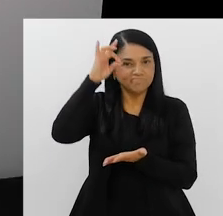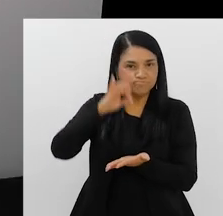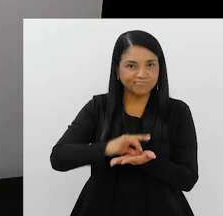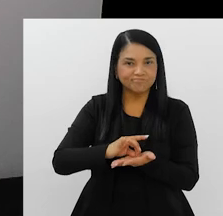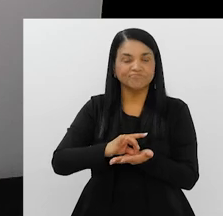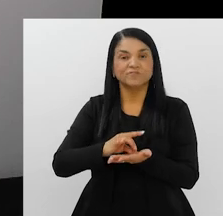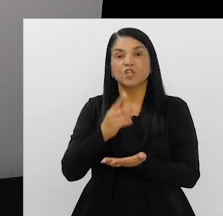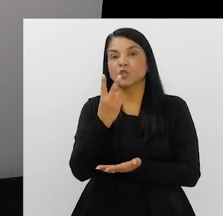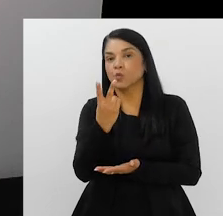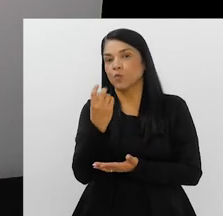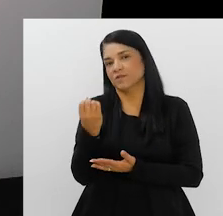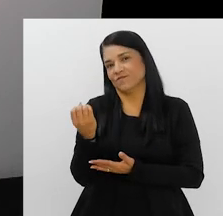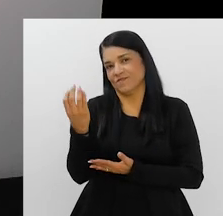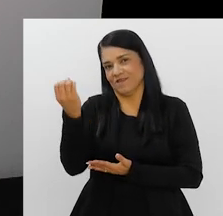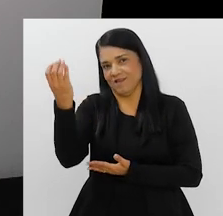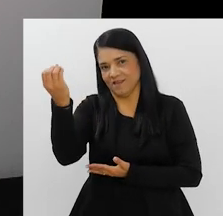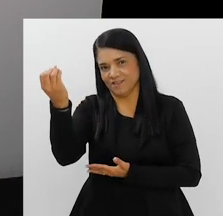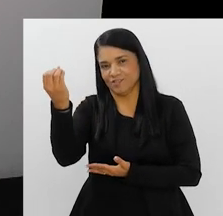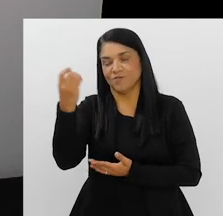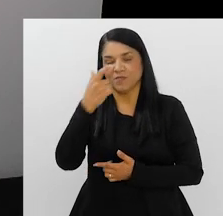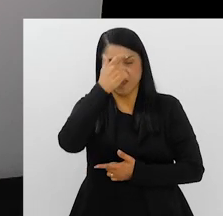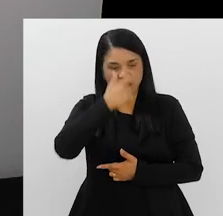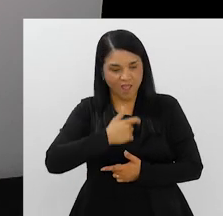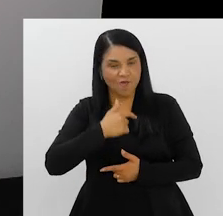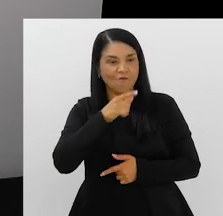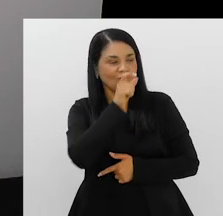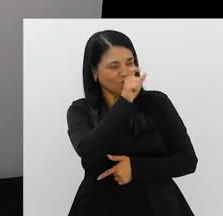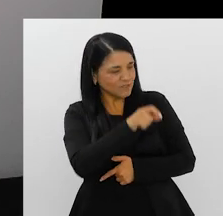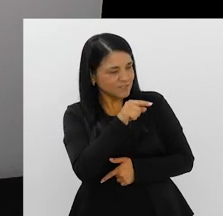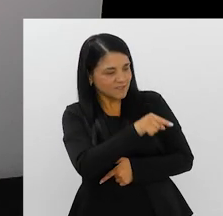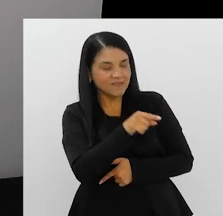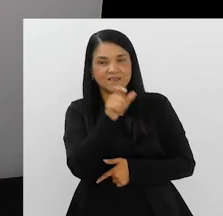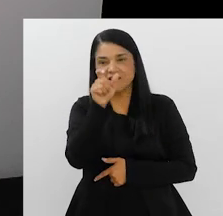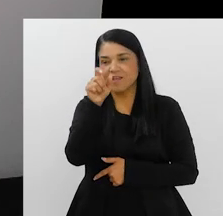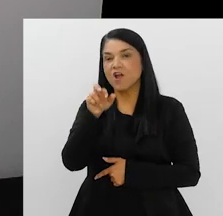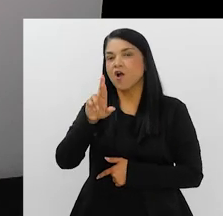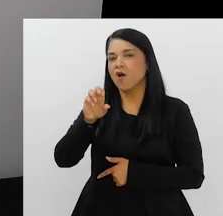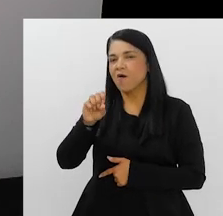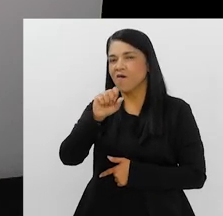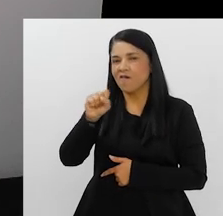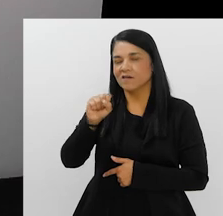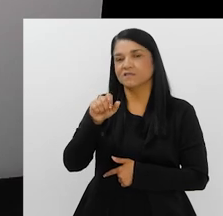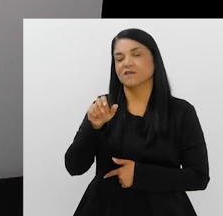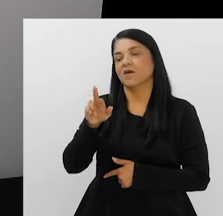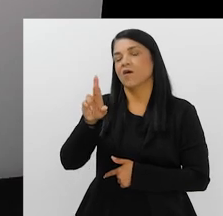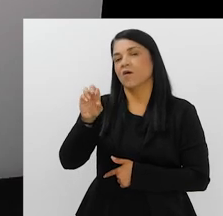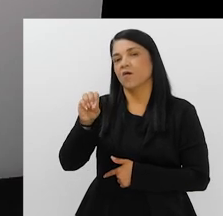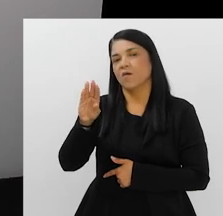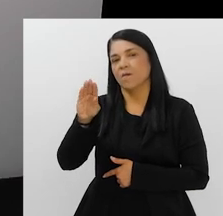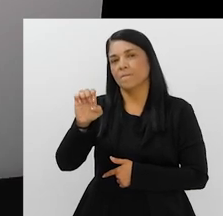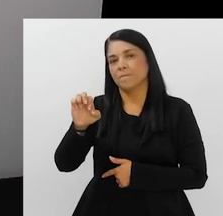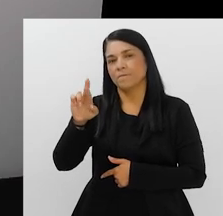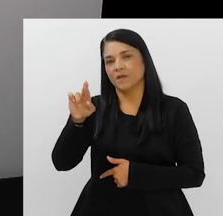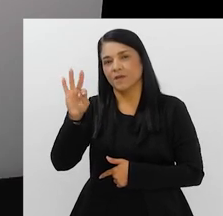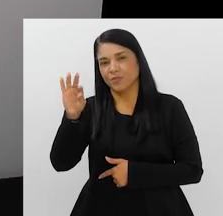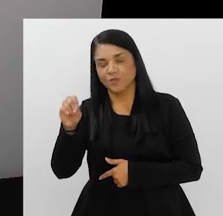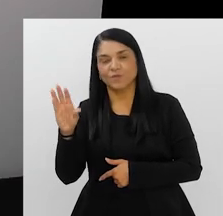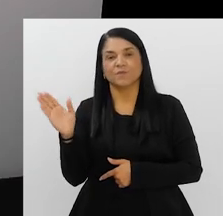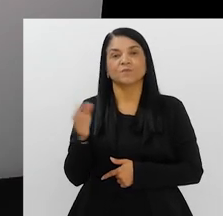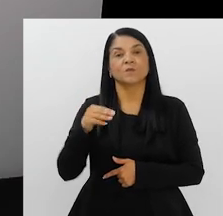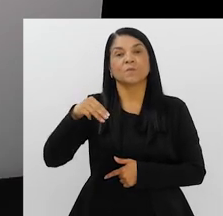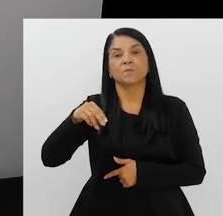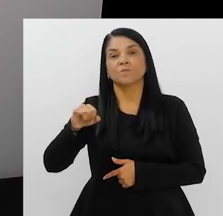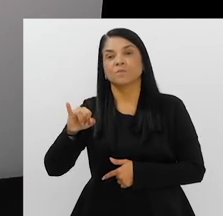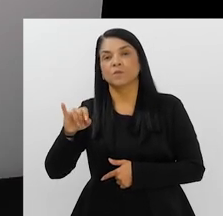consolidadas nessas duas viagens. Foram duas viagens, né, Renato? Eu, você, Rosa, Roberto, e Cid Carvalho,